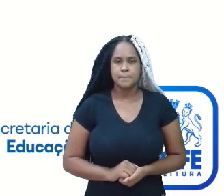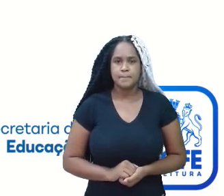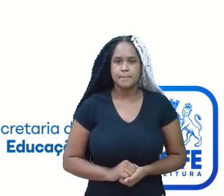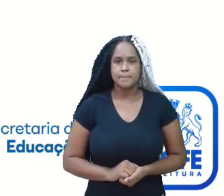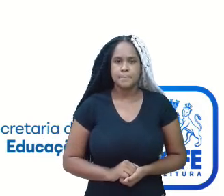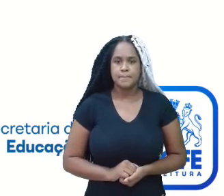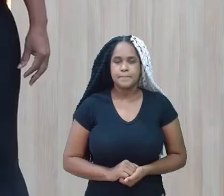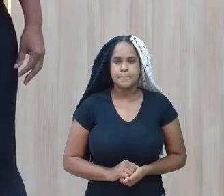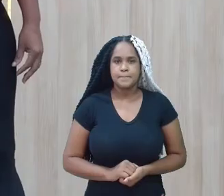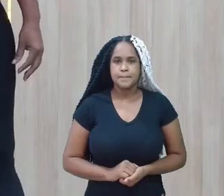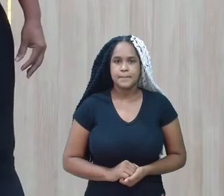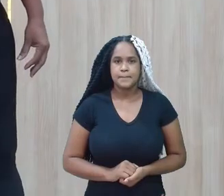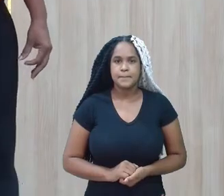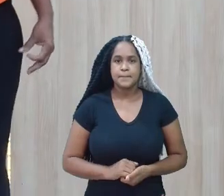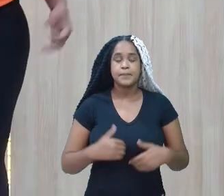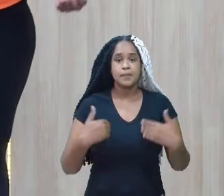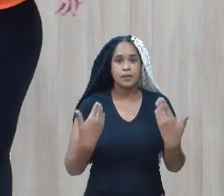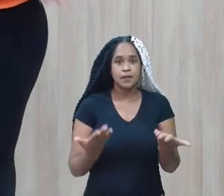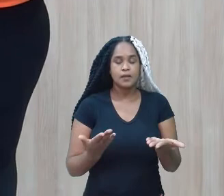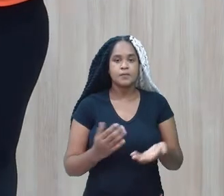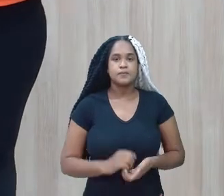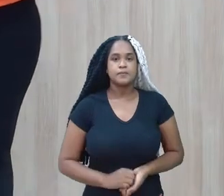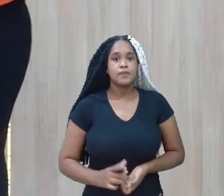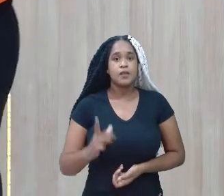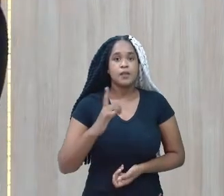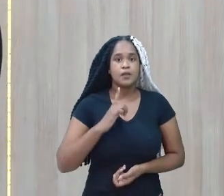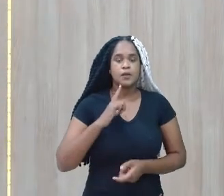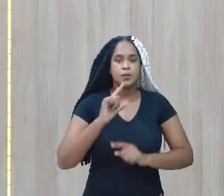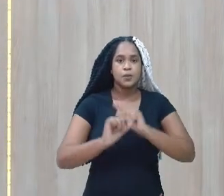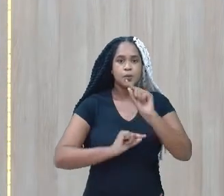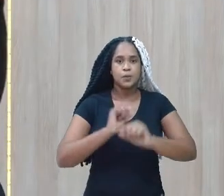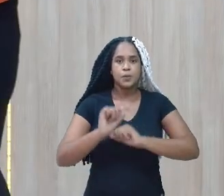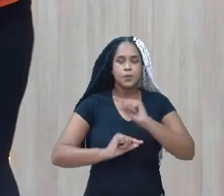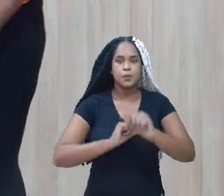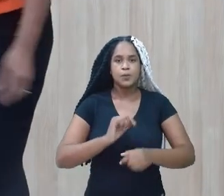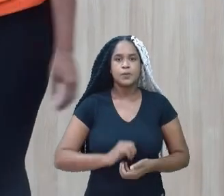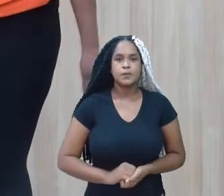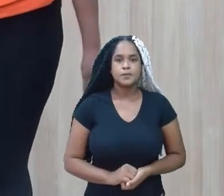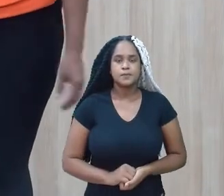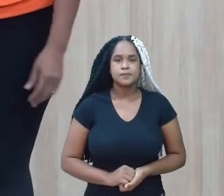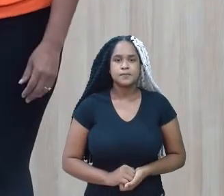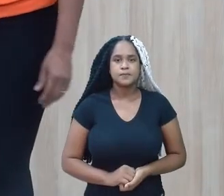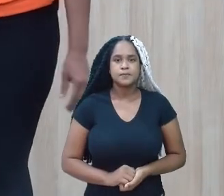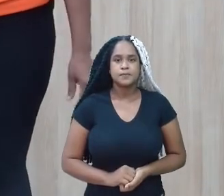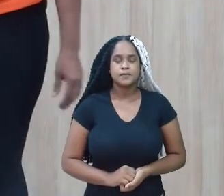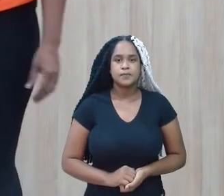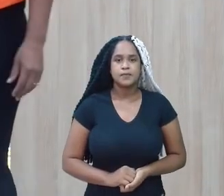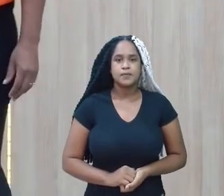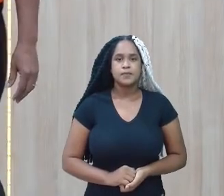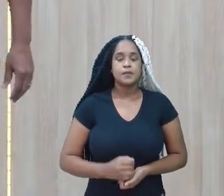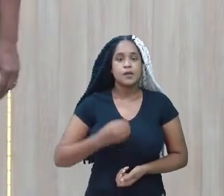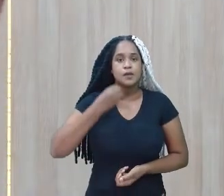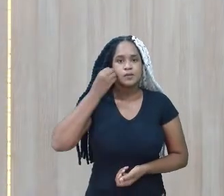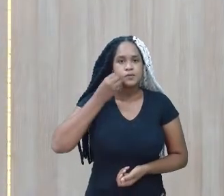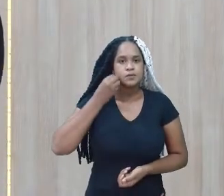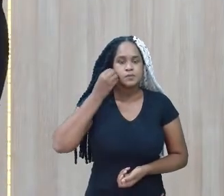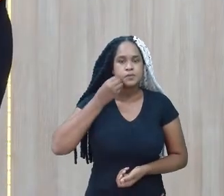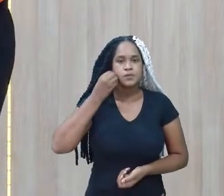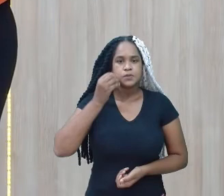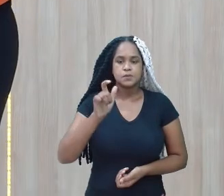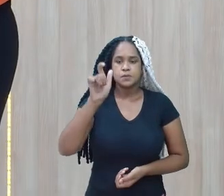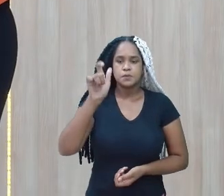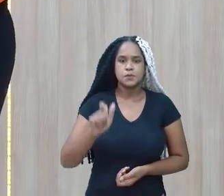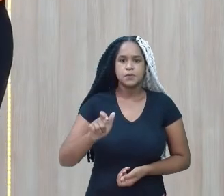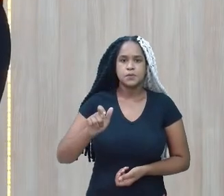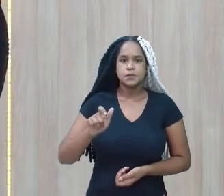Então, tivemos aqui a fala do Matheus Pimentel, auxiliar